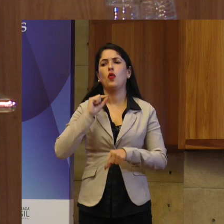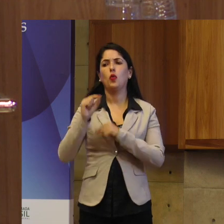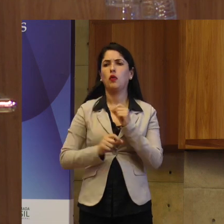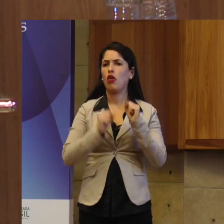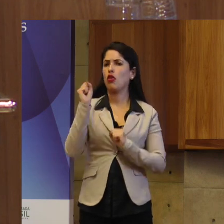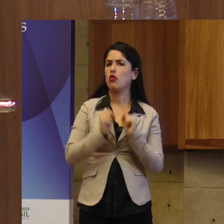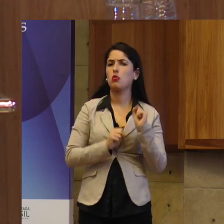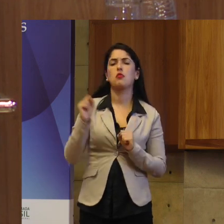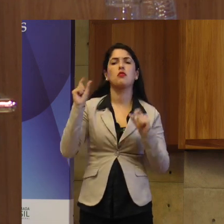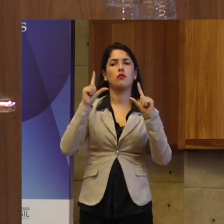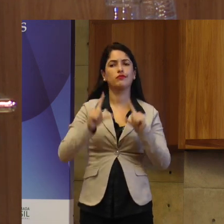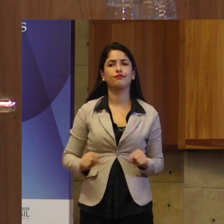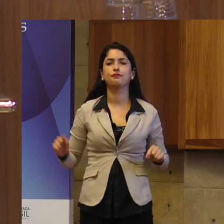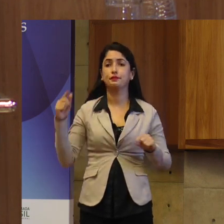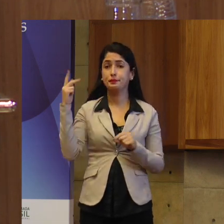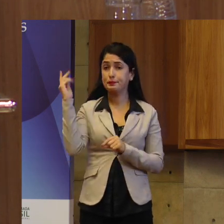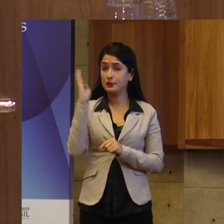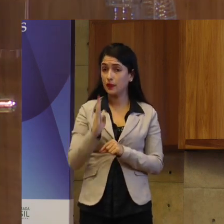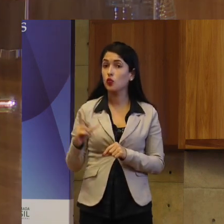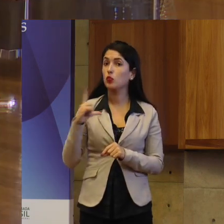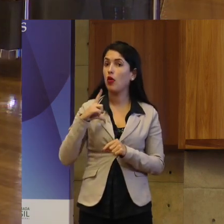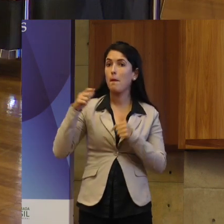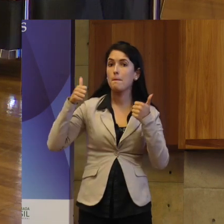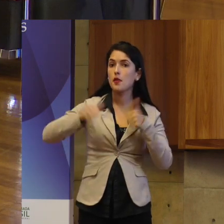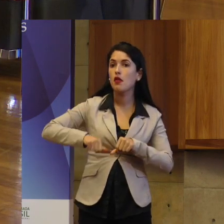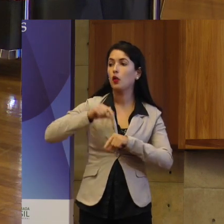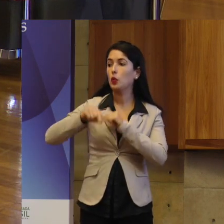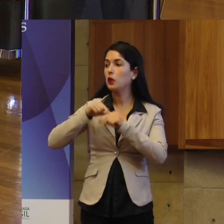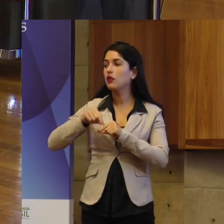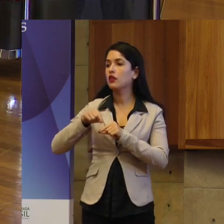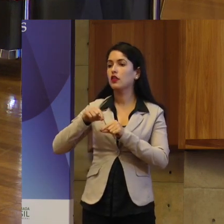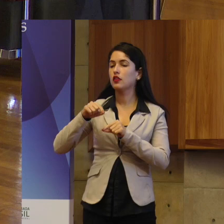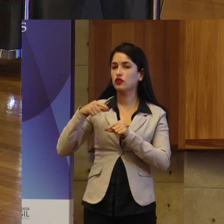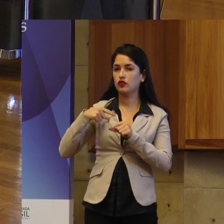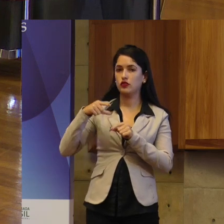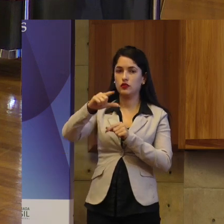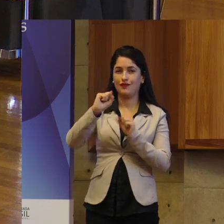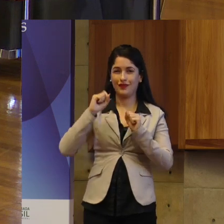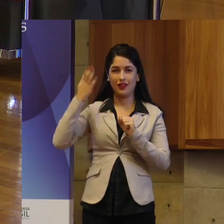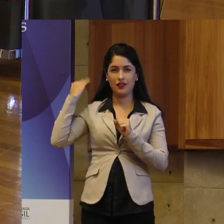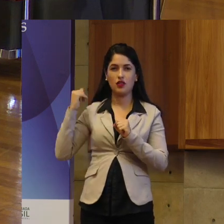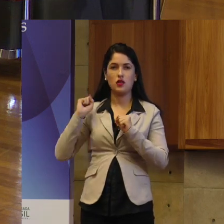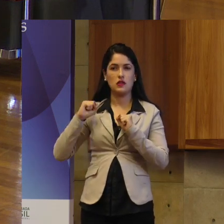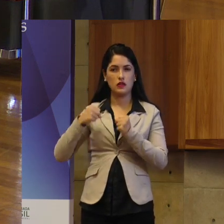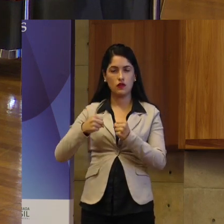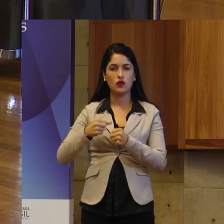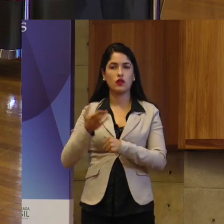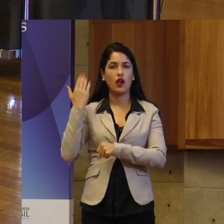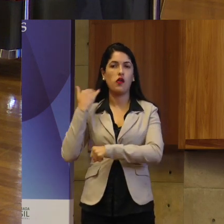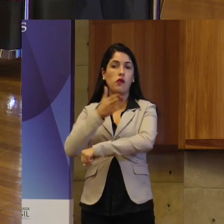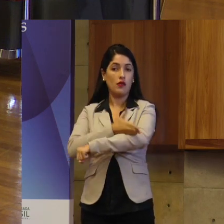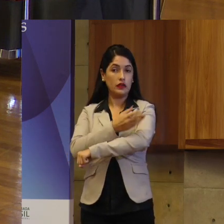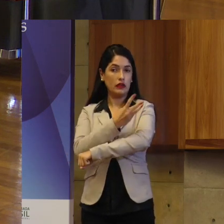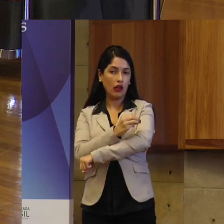tem o pior caso mundial de desindustrialização precoce. Aquele esforço todo que nós fizemos nos anos 30,